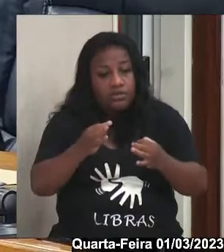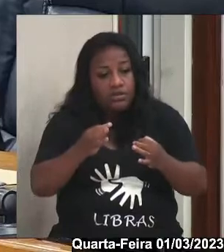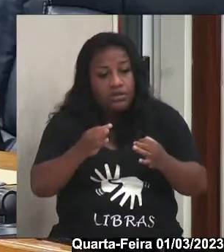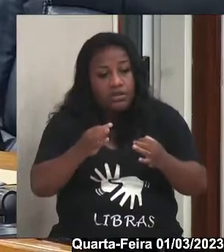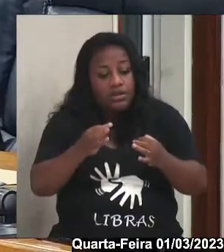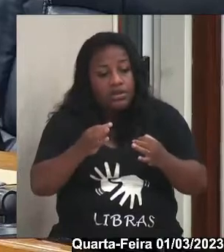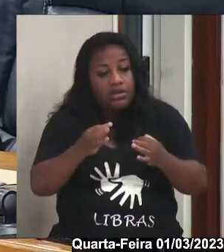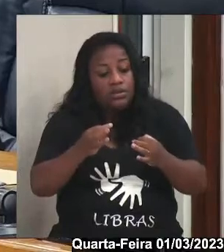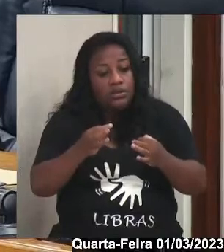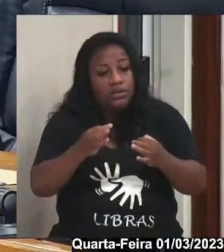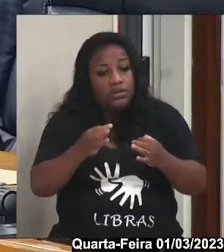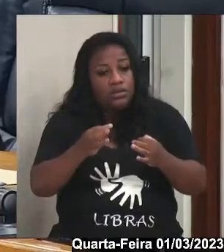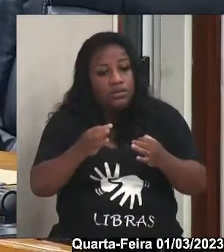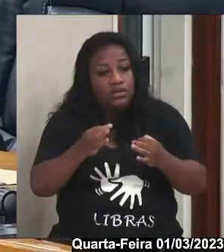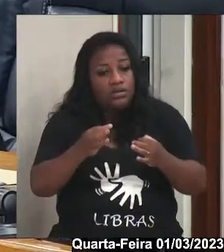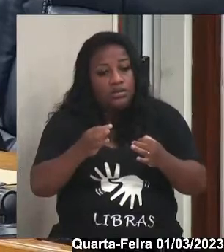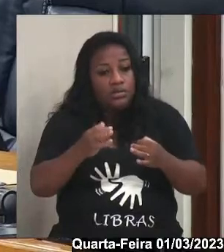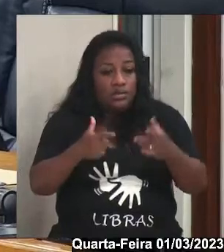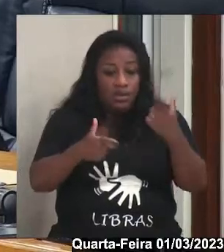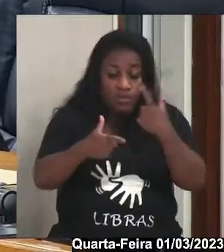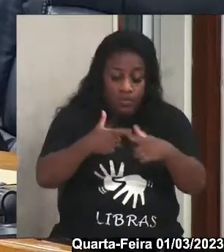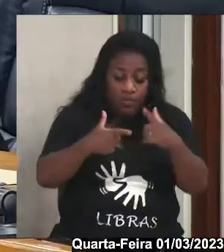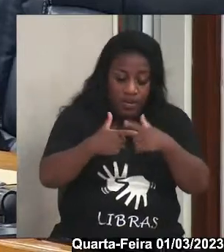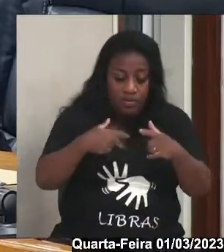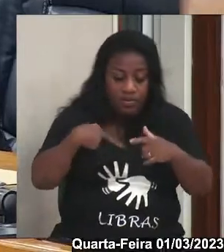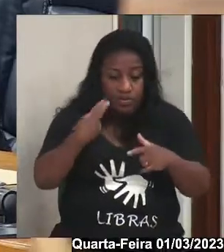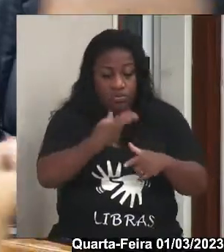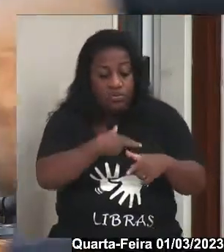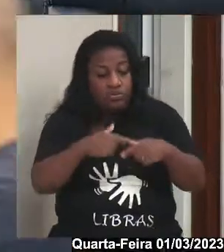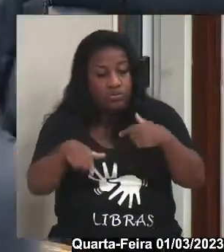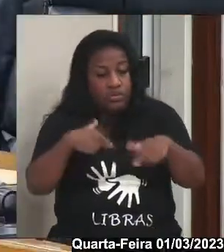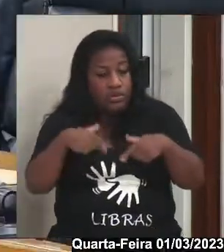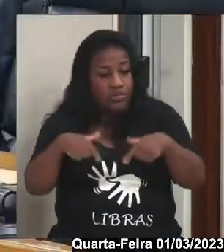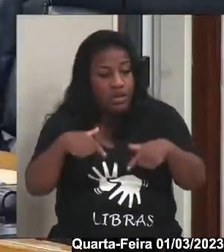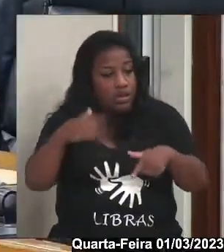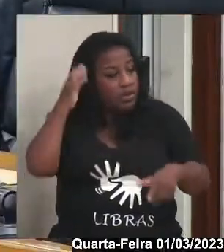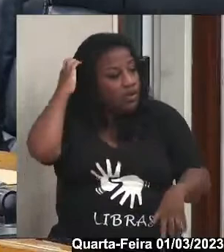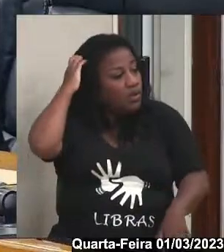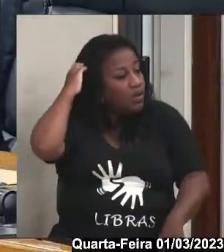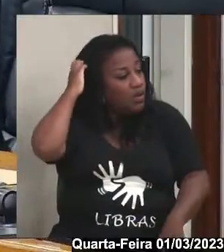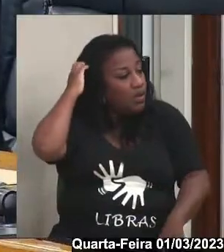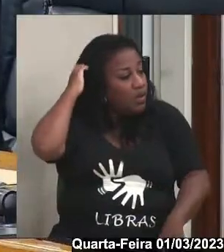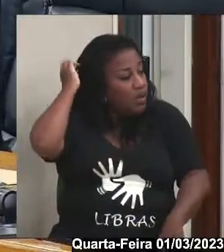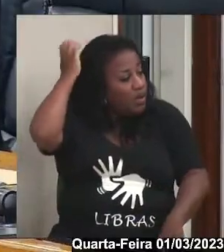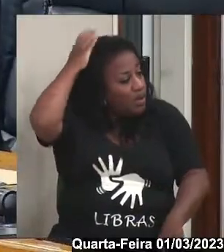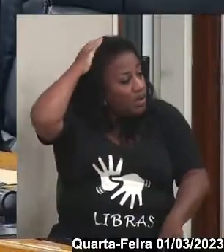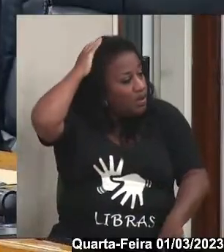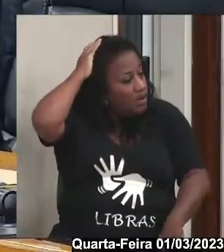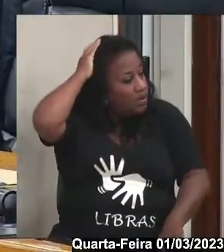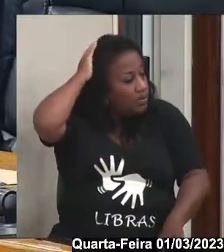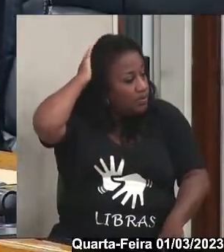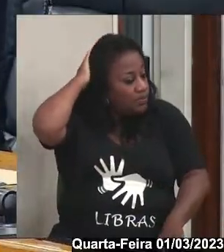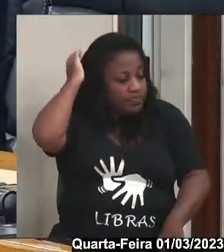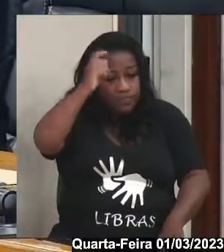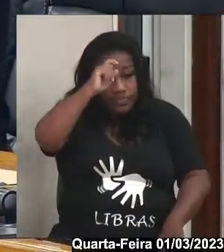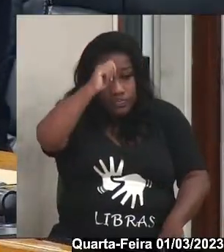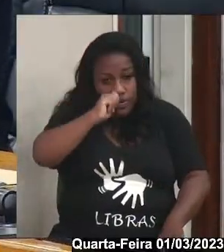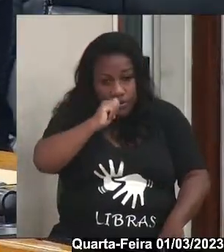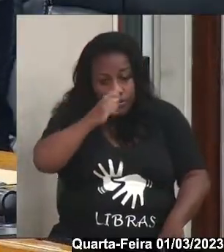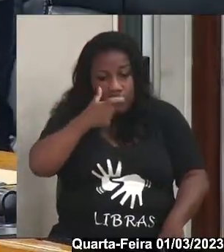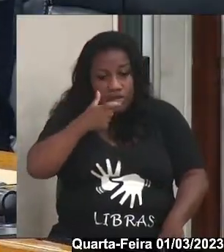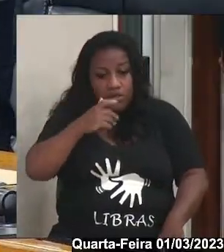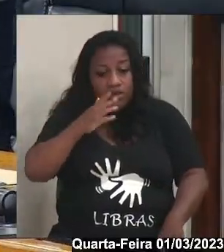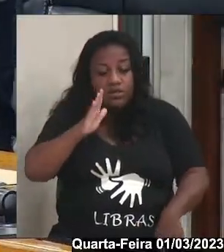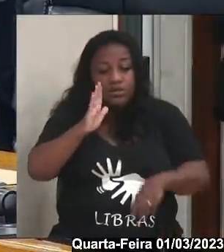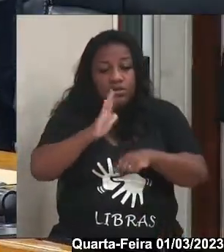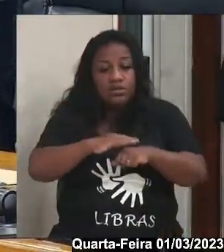ocorra indigestão nos nossos mandatos aí. Obrigado, presidente. Para o vereador Dedé,